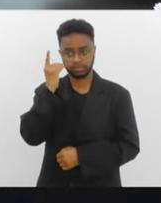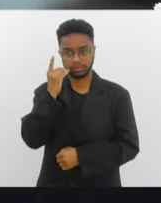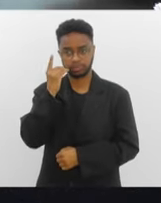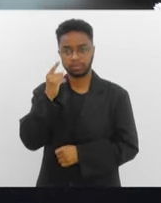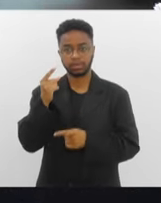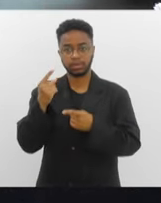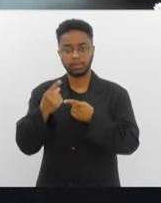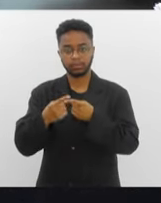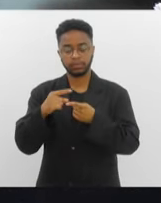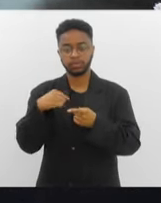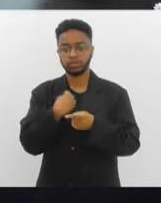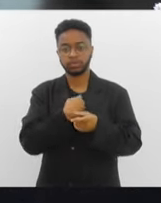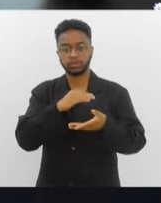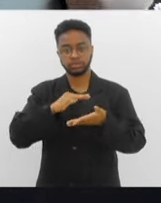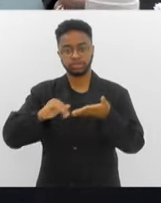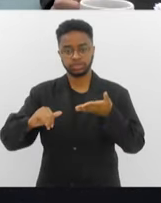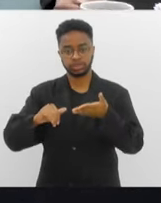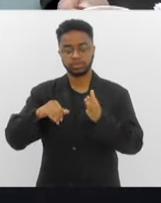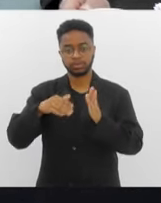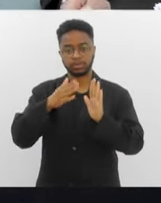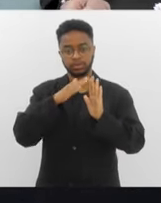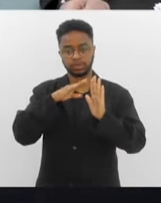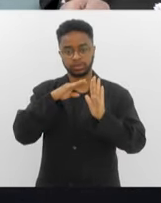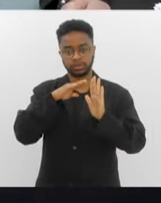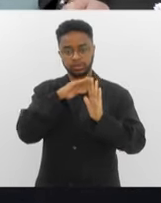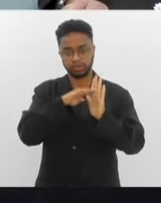nós retiramos o projeto de pauta,